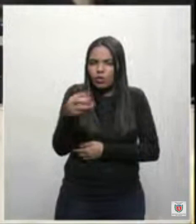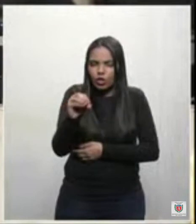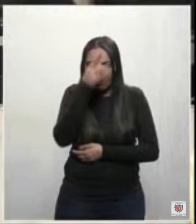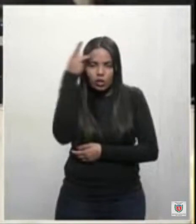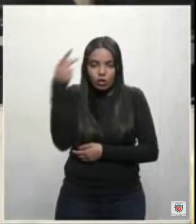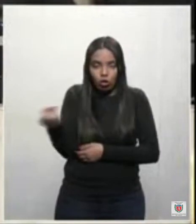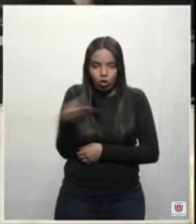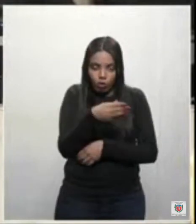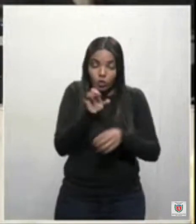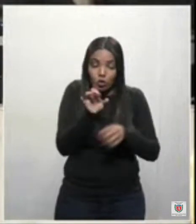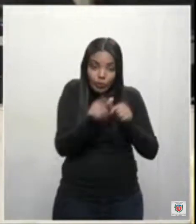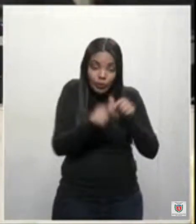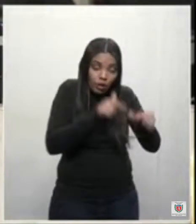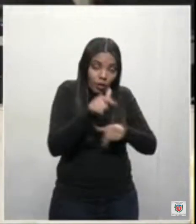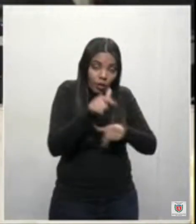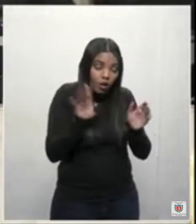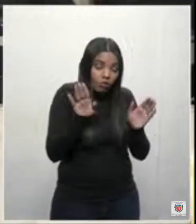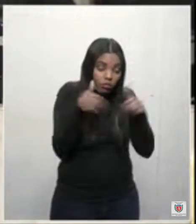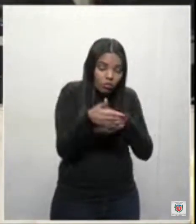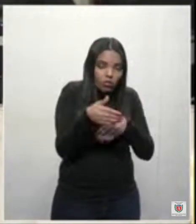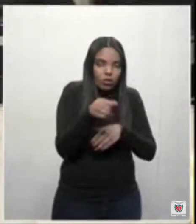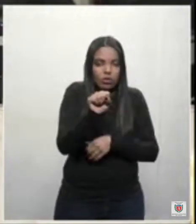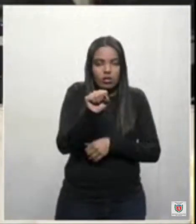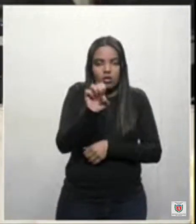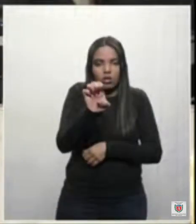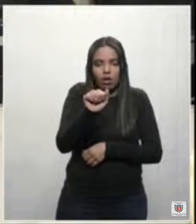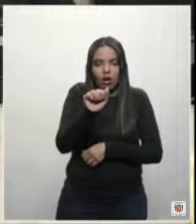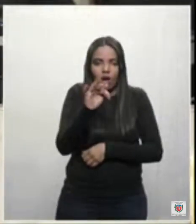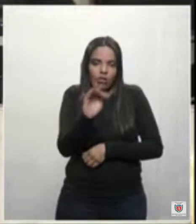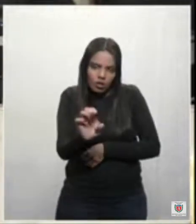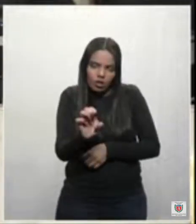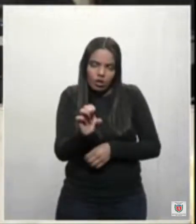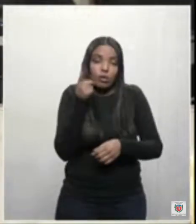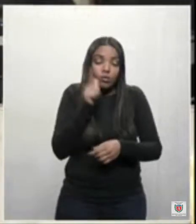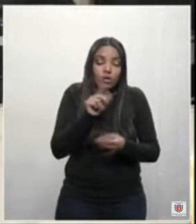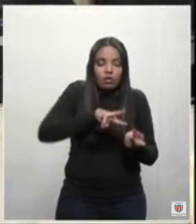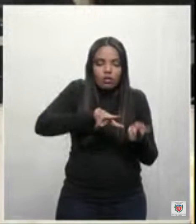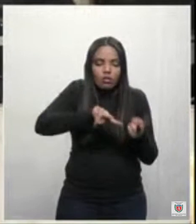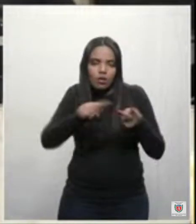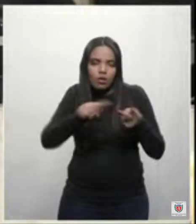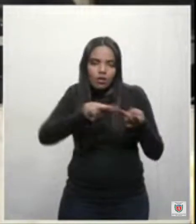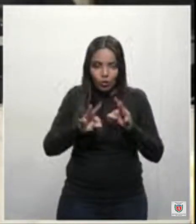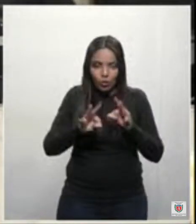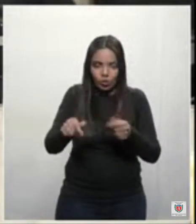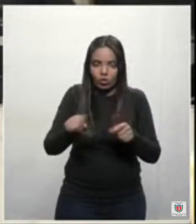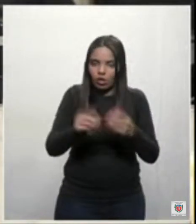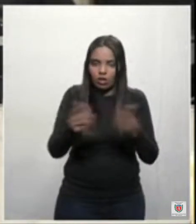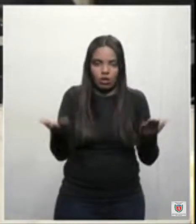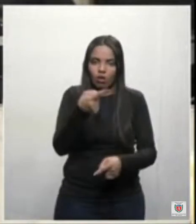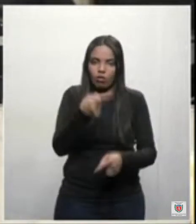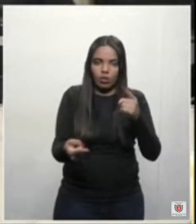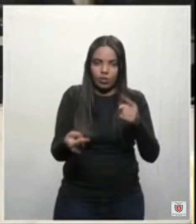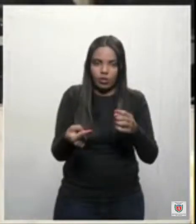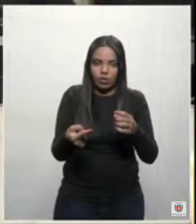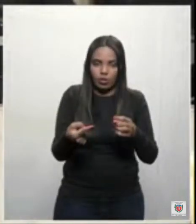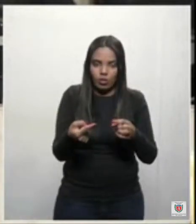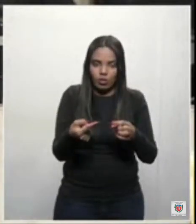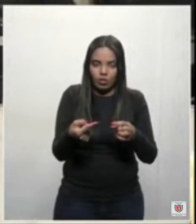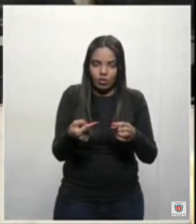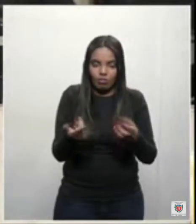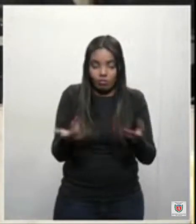se dedicar ao novo CIAF, para poder convivência do sistema antigo com o sistema novo, que agora vai ser proibido de haver e fazer, ou